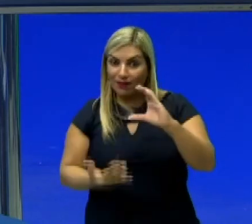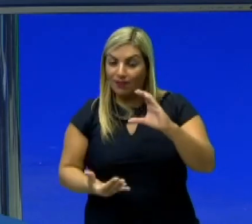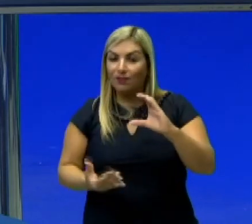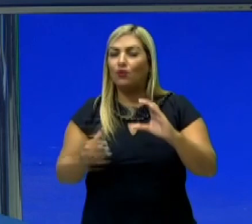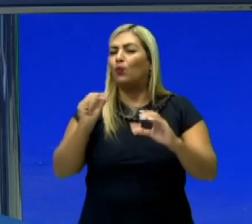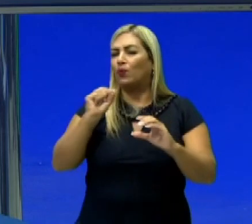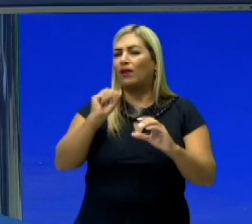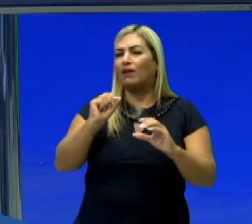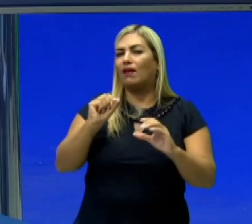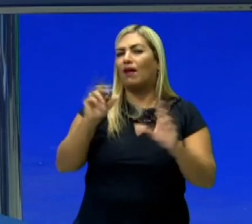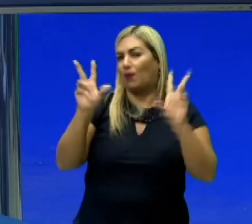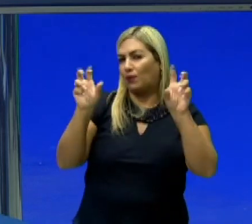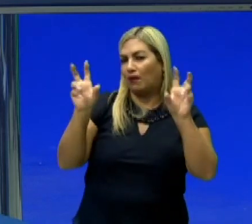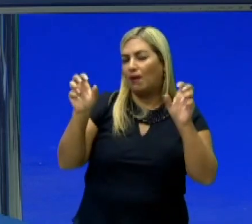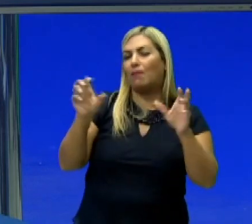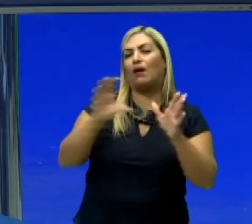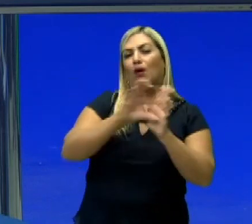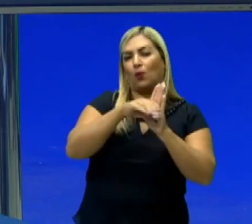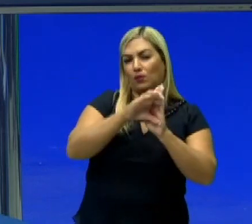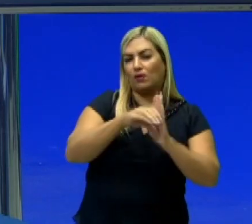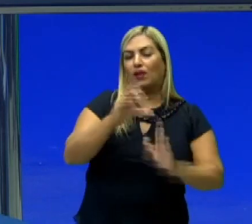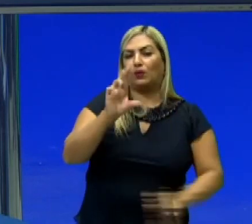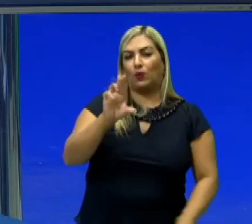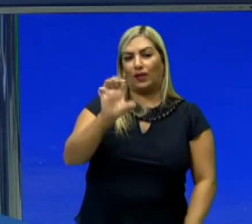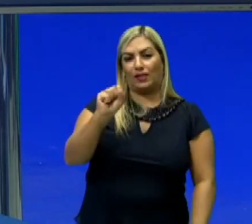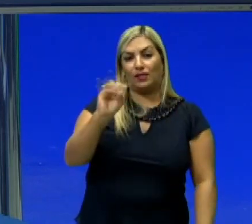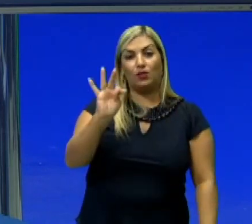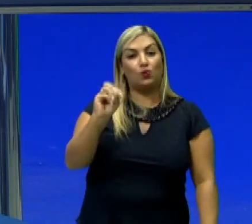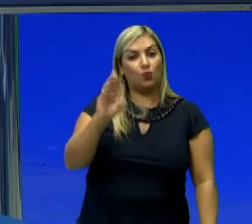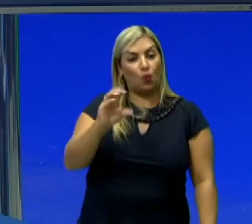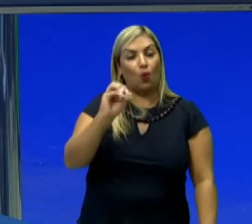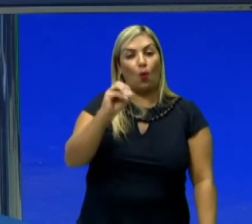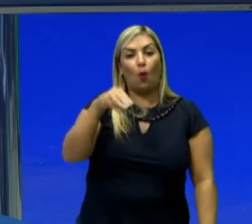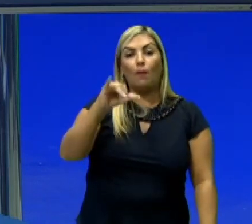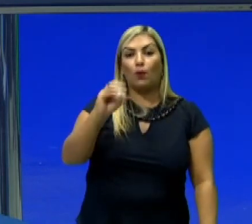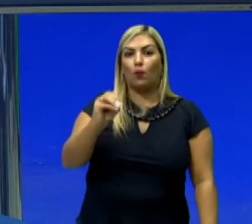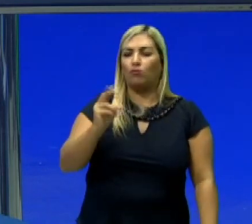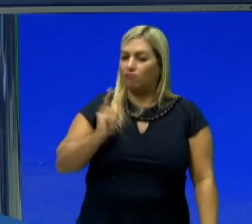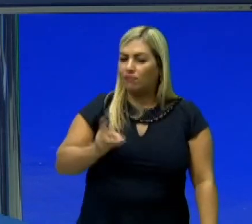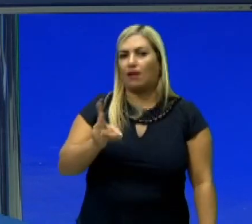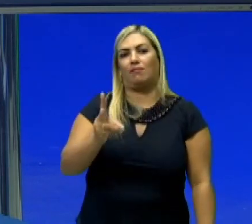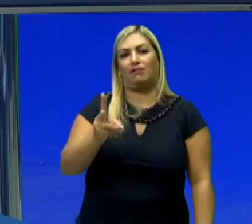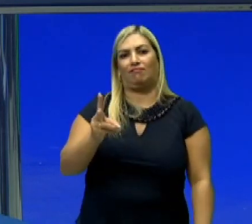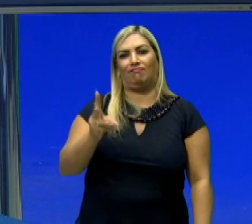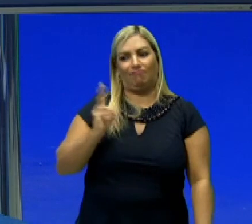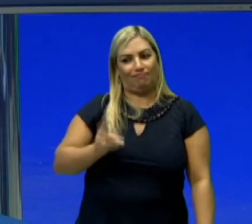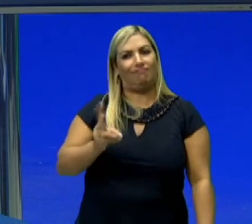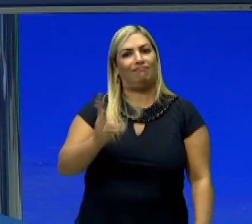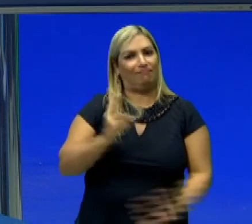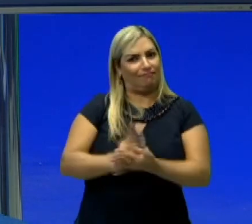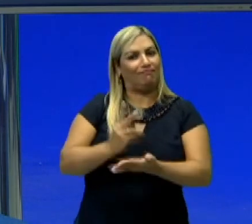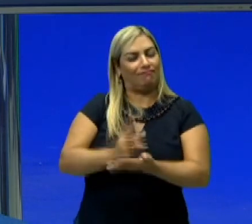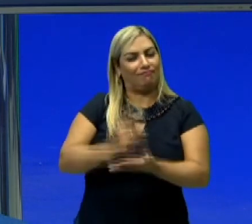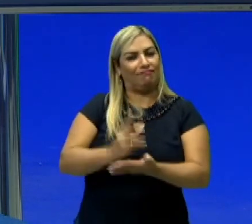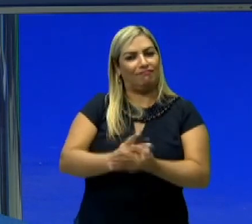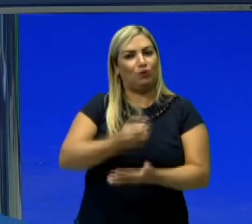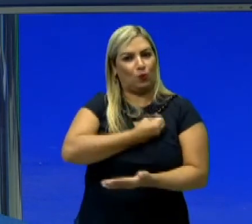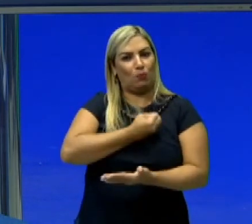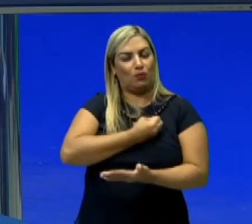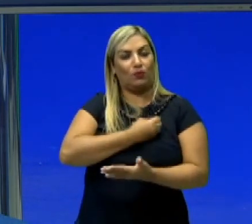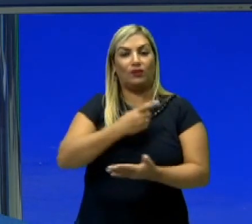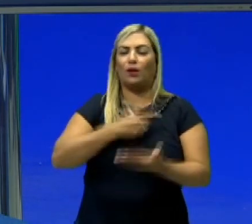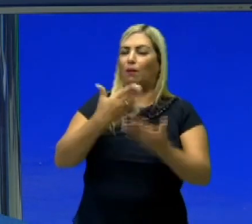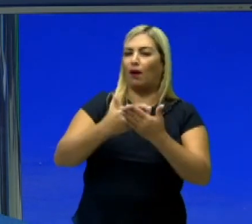ohmico. Eu vou falar para você só o seguinte, ó, resistor ohmico tem resistência constante, beleza? Lá a gente tem aquela aula que a gente faz